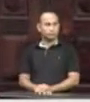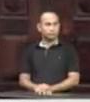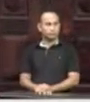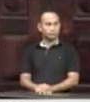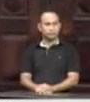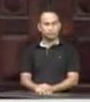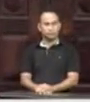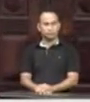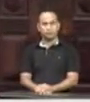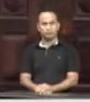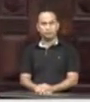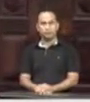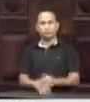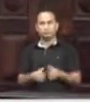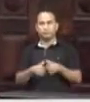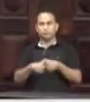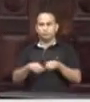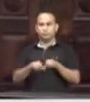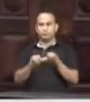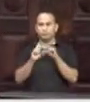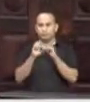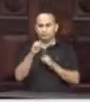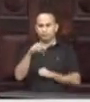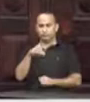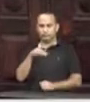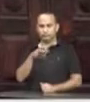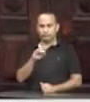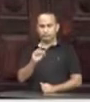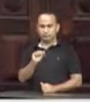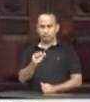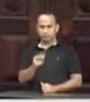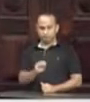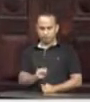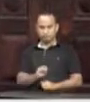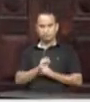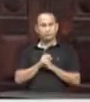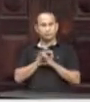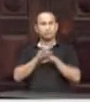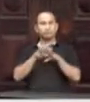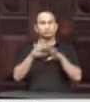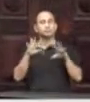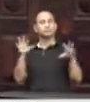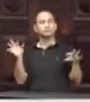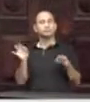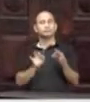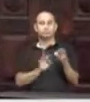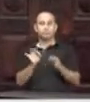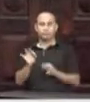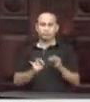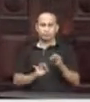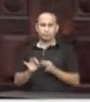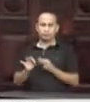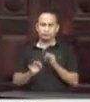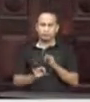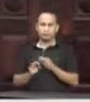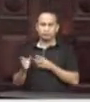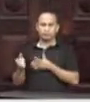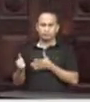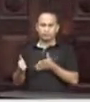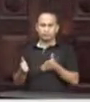E essas emendas, elas obviamente serão para aprimorar o